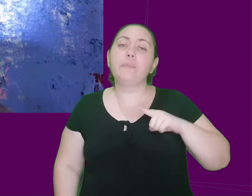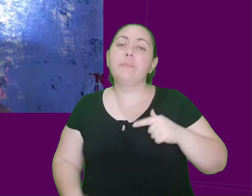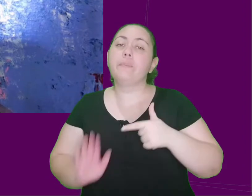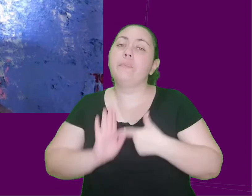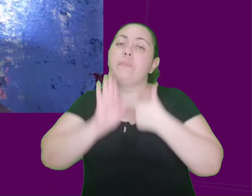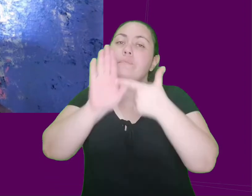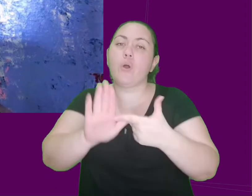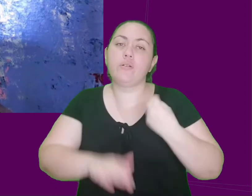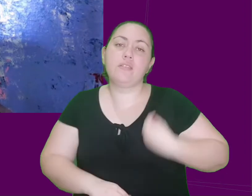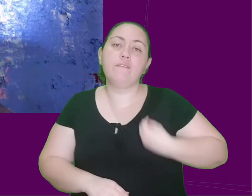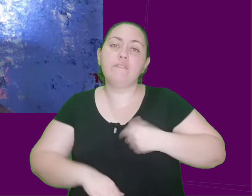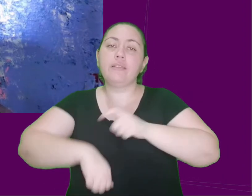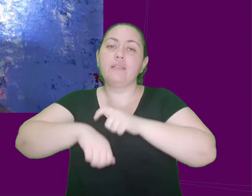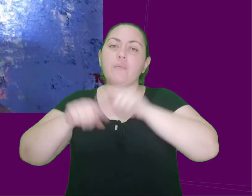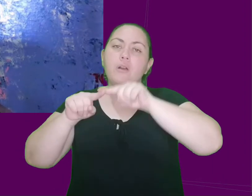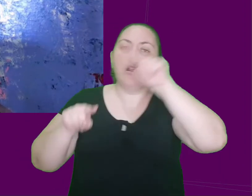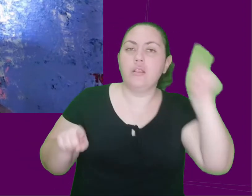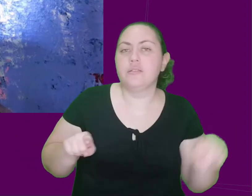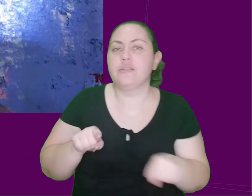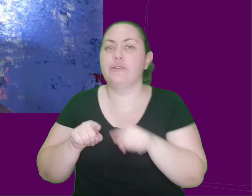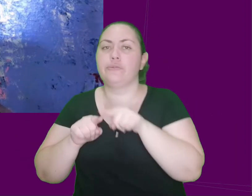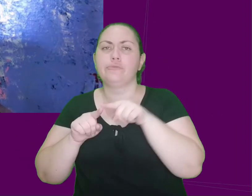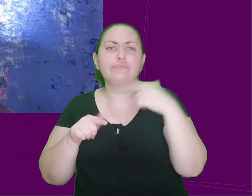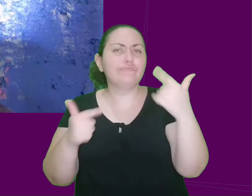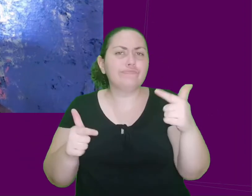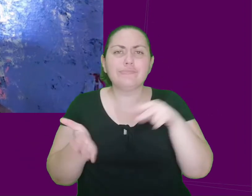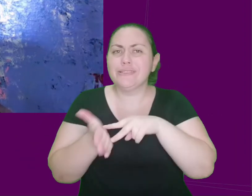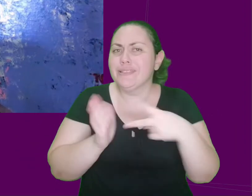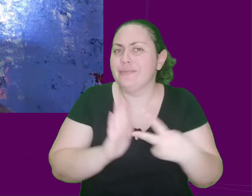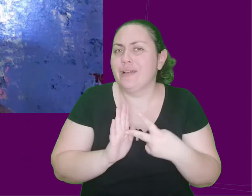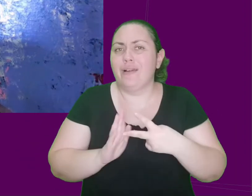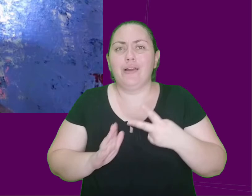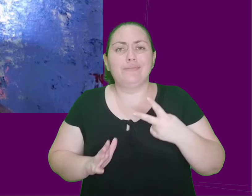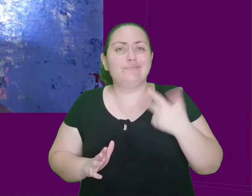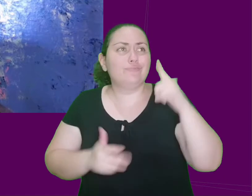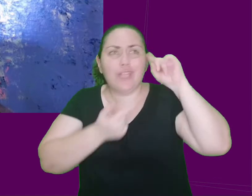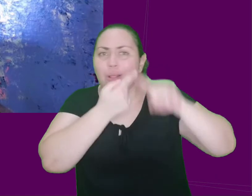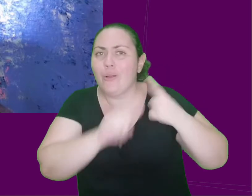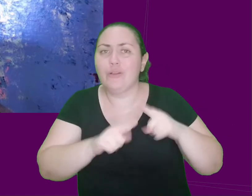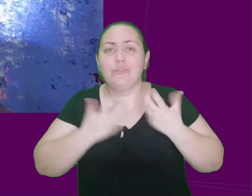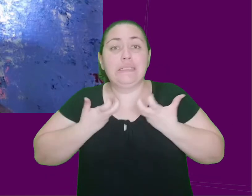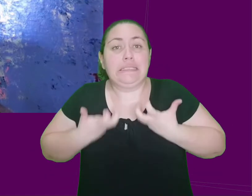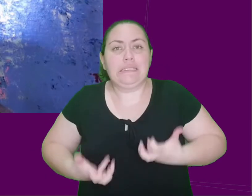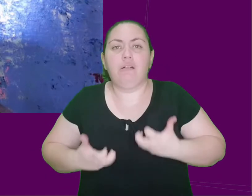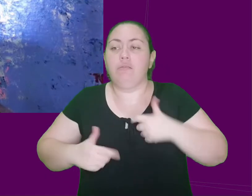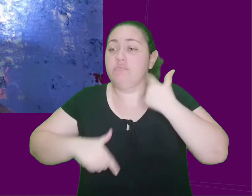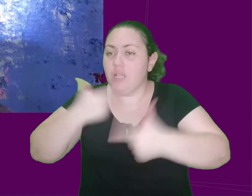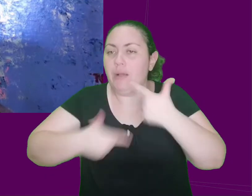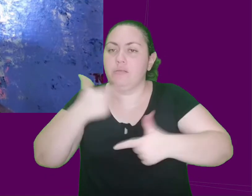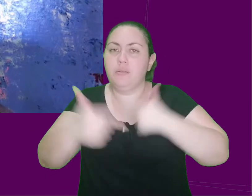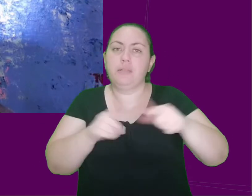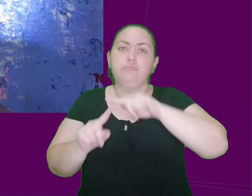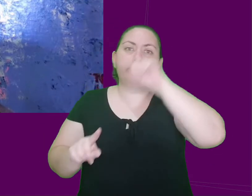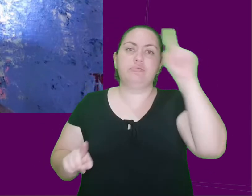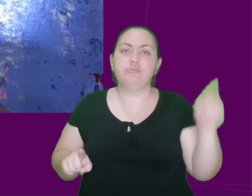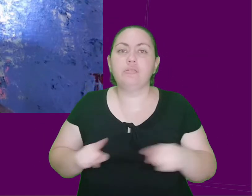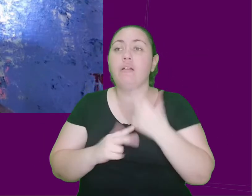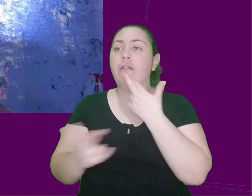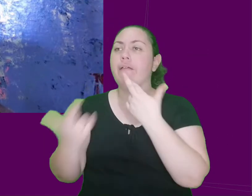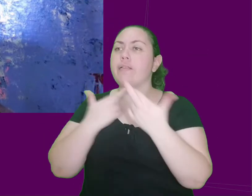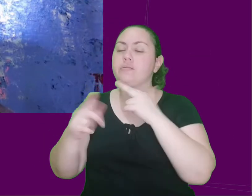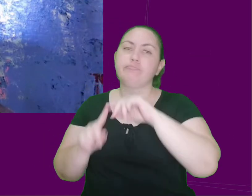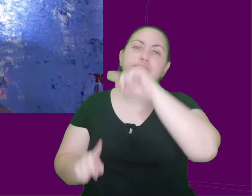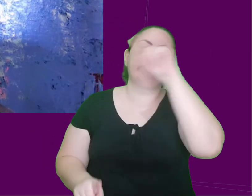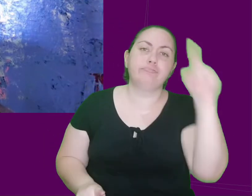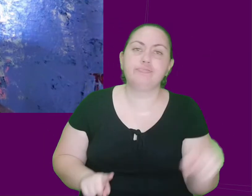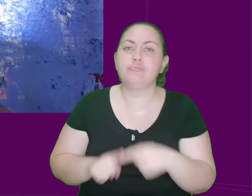sem sentido, ilógica e exaustiva, o trabalhar por trabalhar, as relações que não se sustentam porque